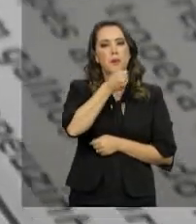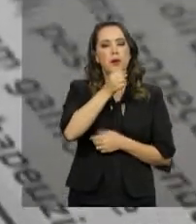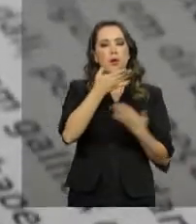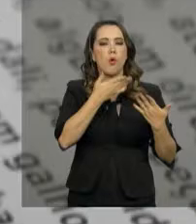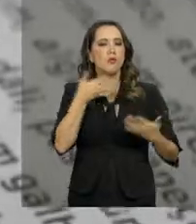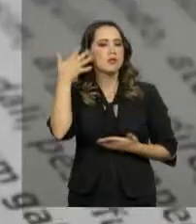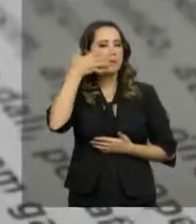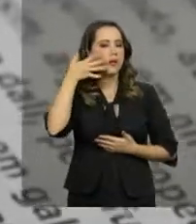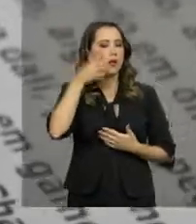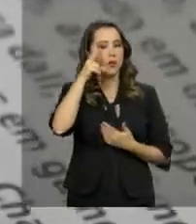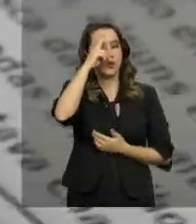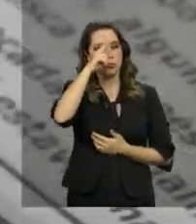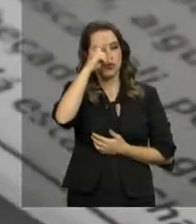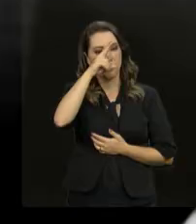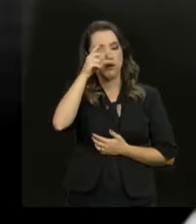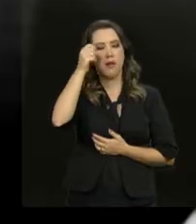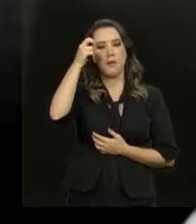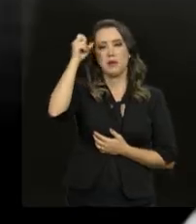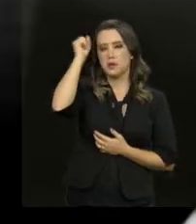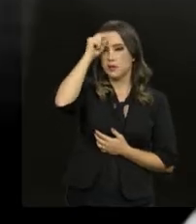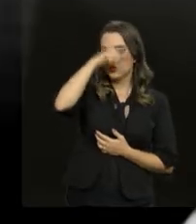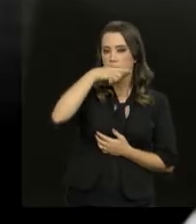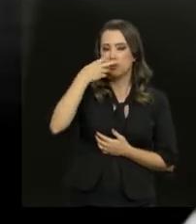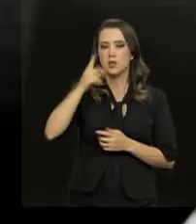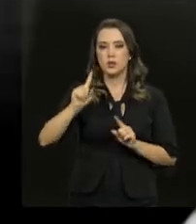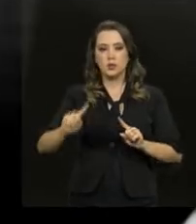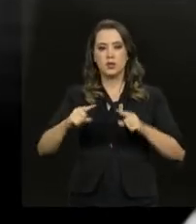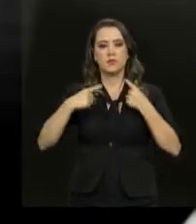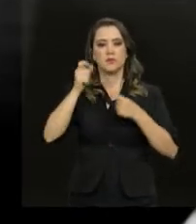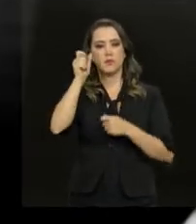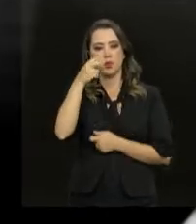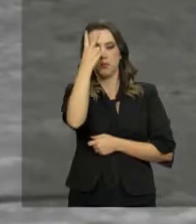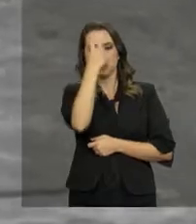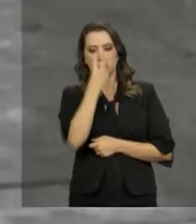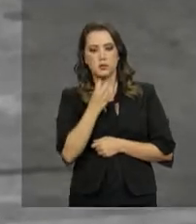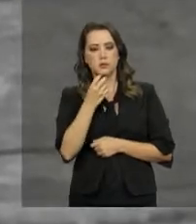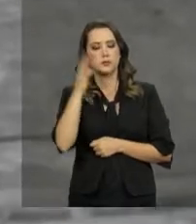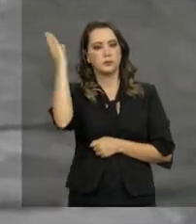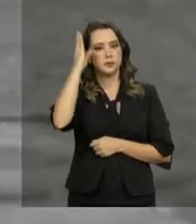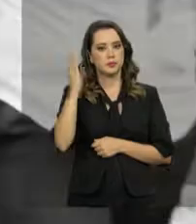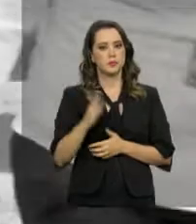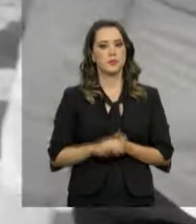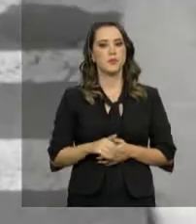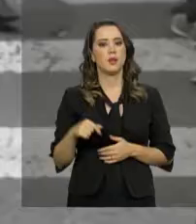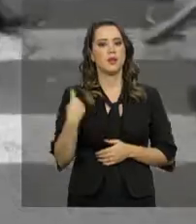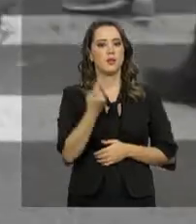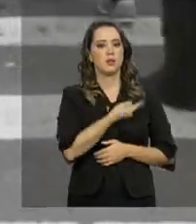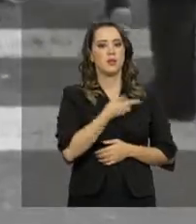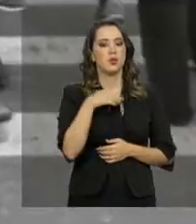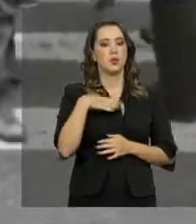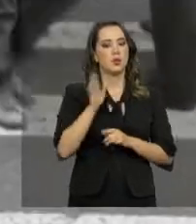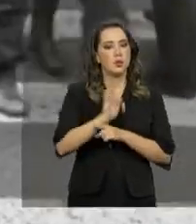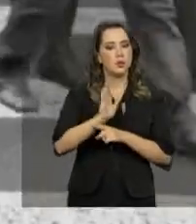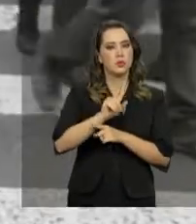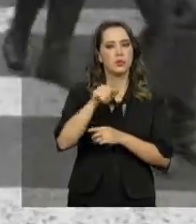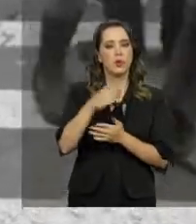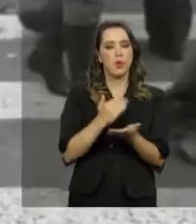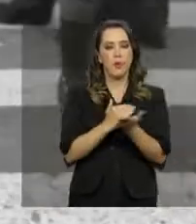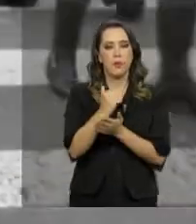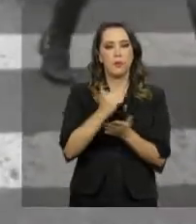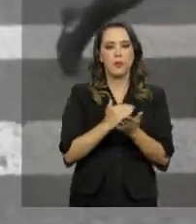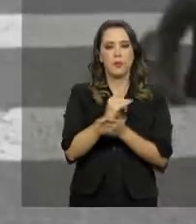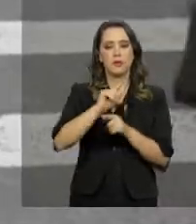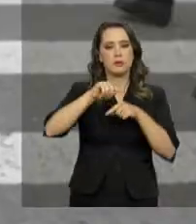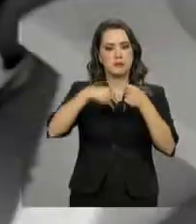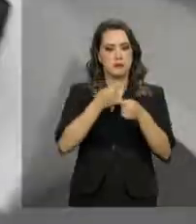e superações e desafios de ser deficiente visual no brasil nossa faixa de documentários vai ao ar logo